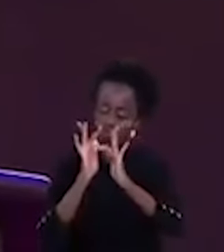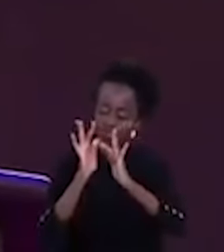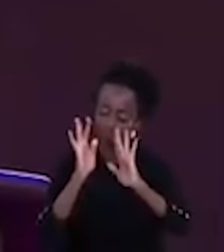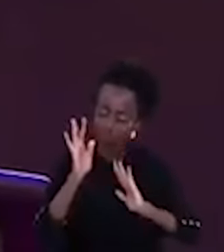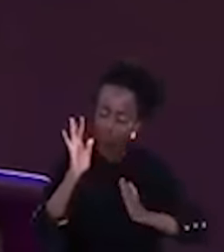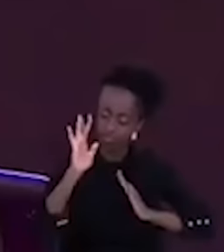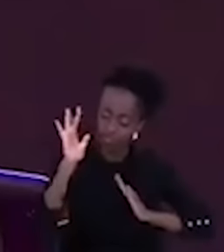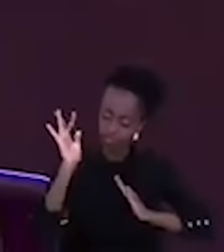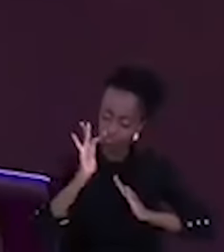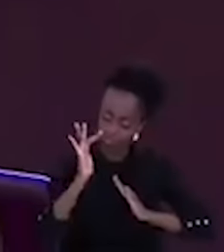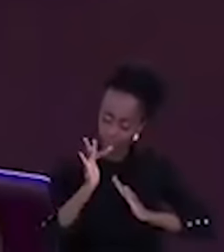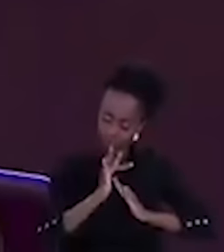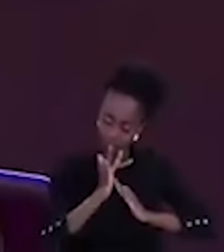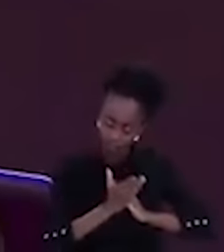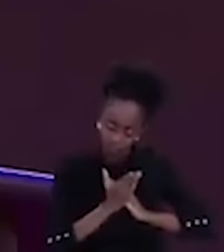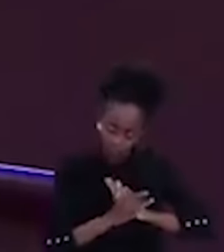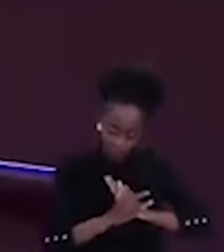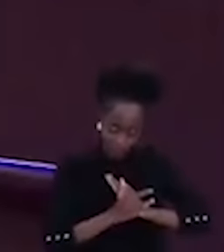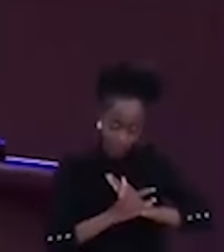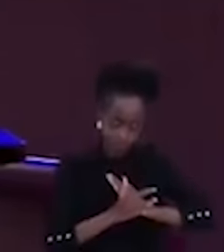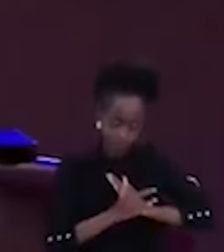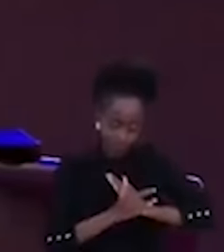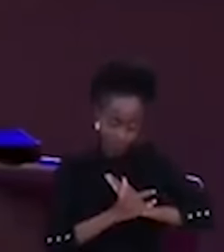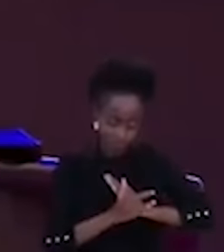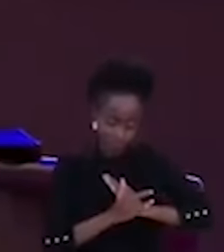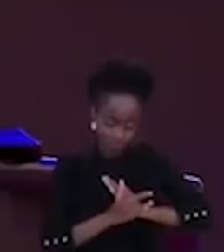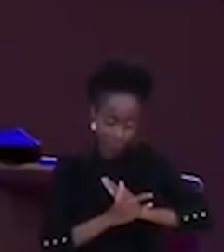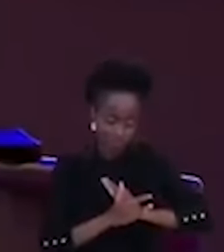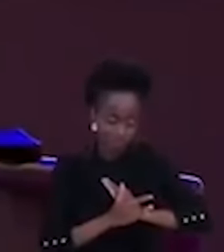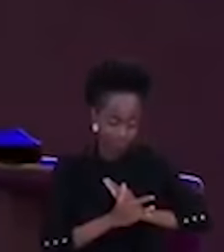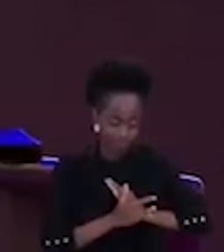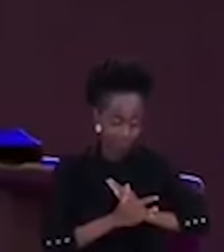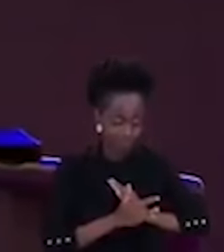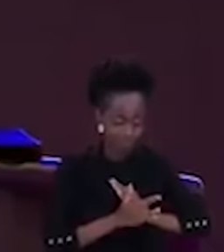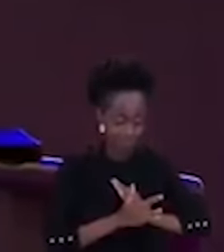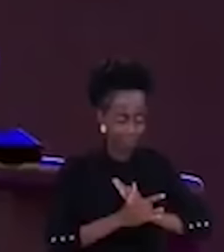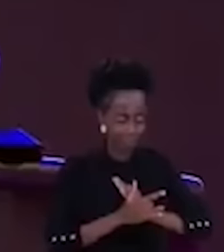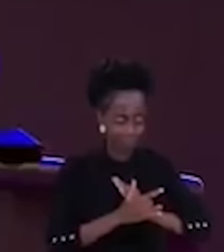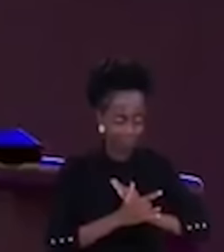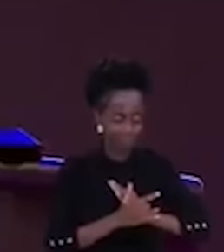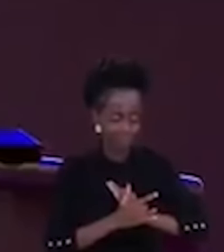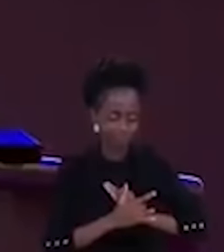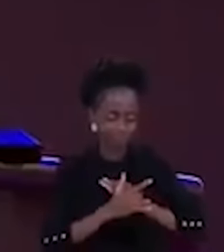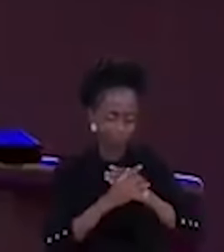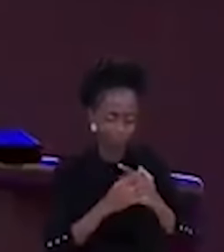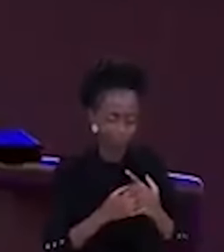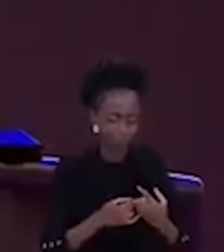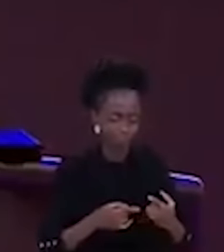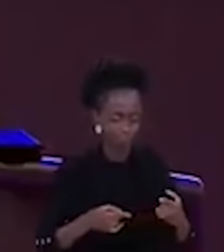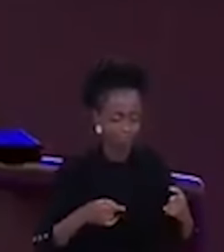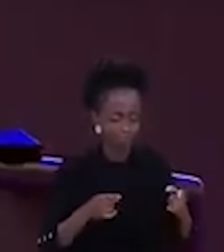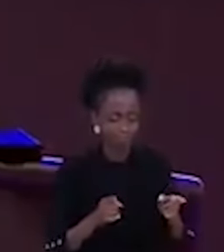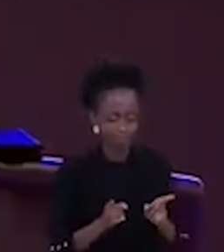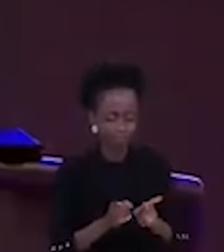Toca, toca, Jesus, toca, toca fundo no